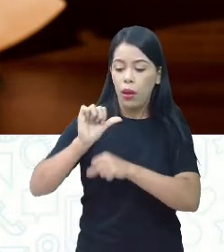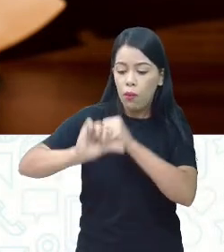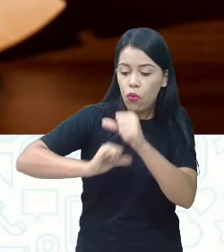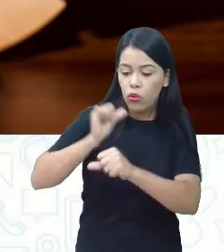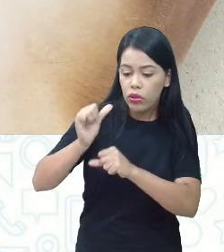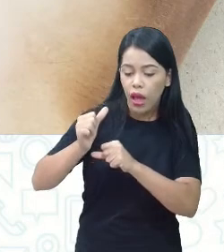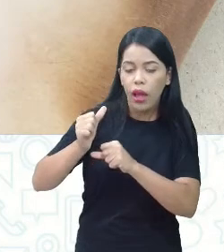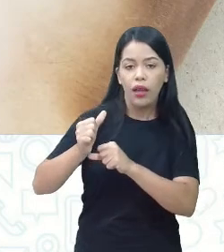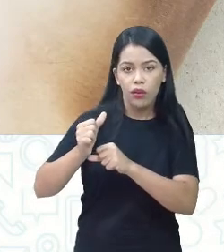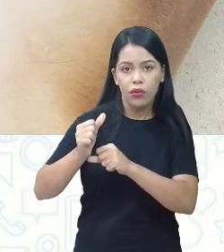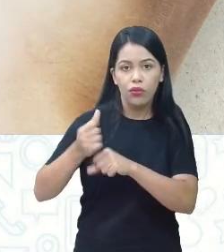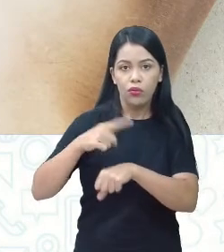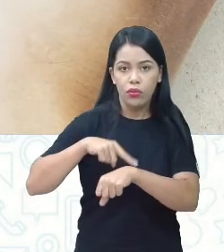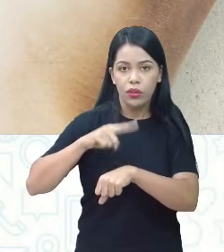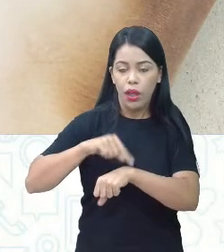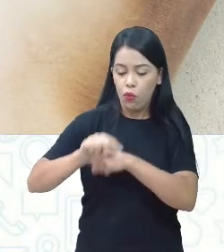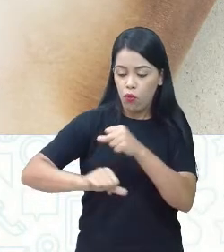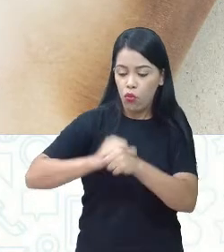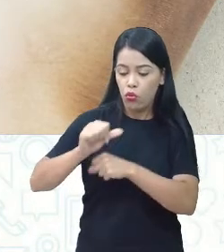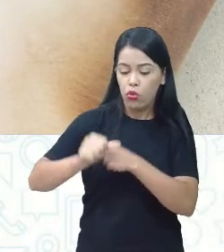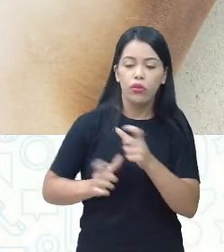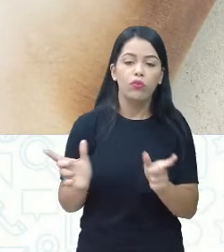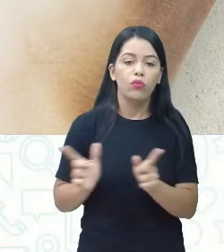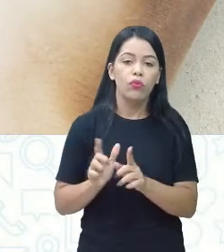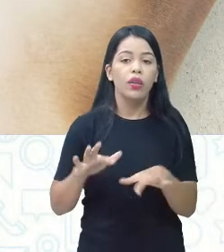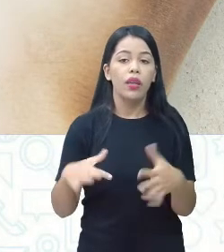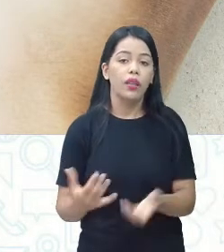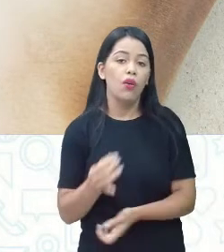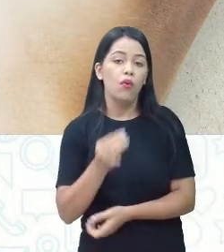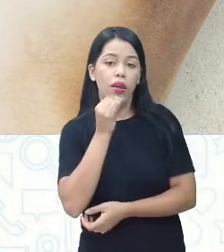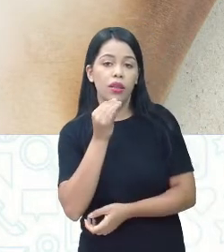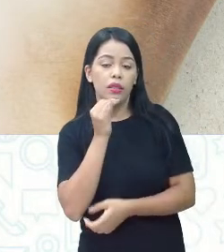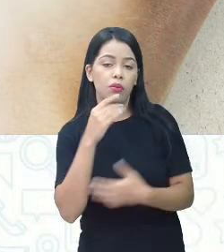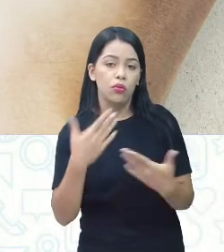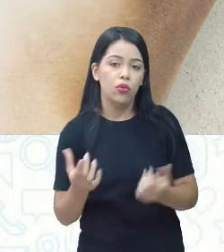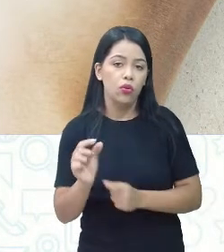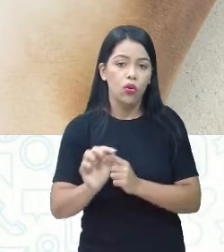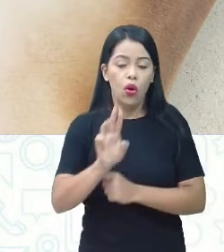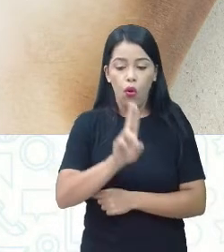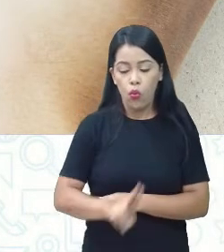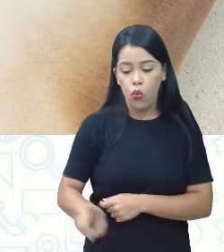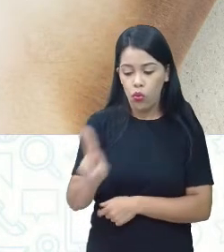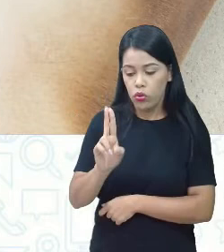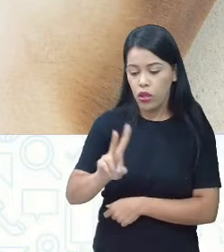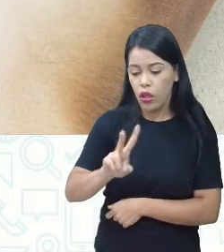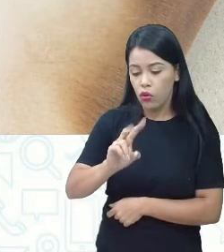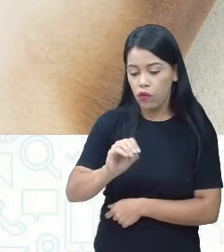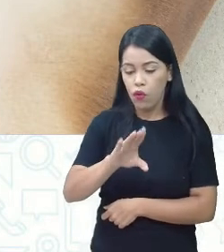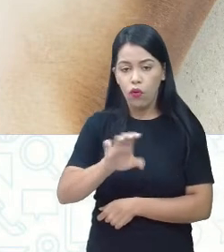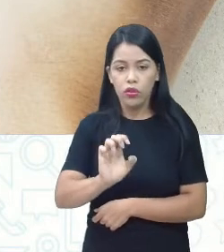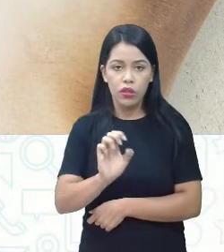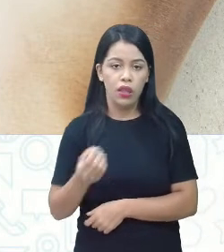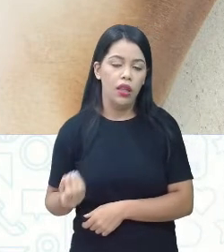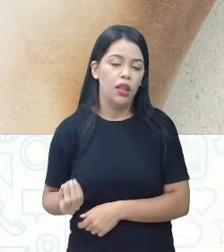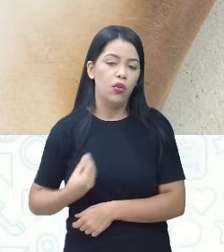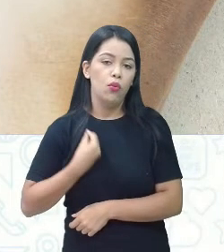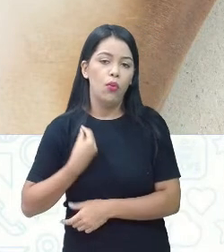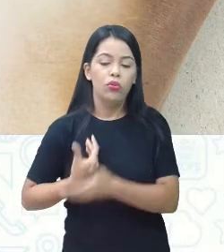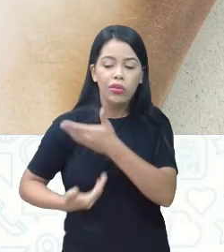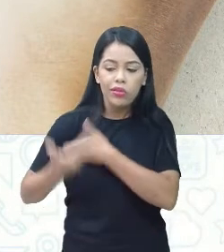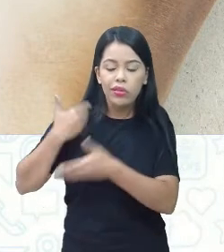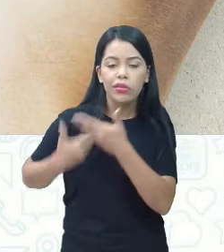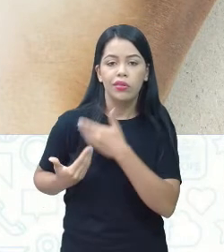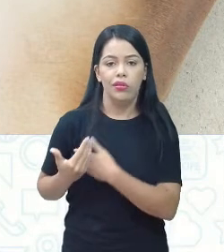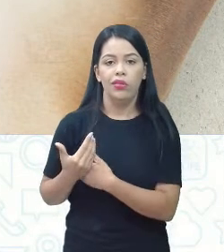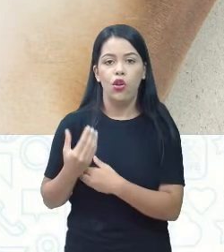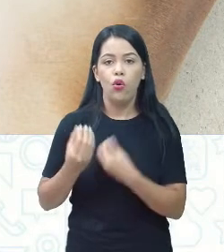tempo. Um clássico exemplo é o quê? É o uso do você no português arcaico. A